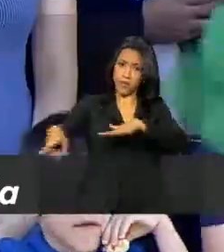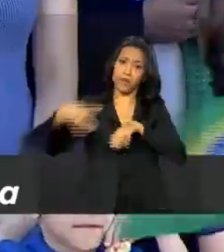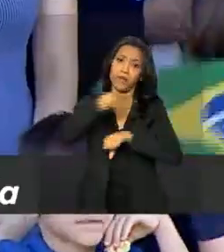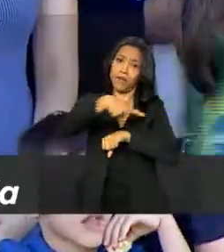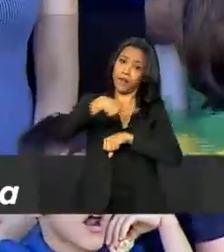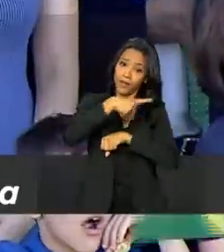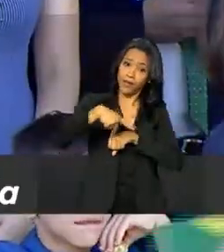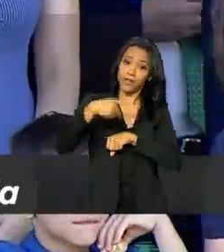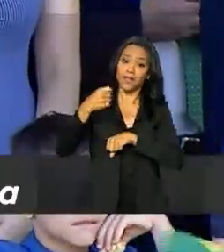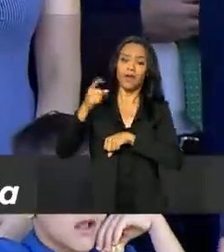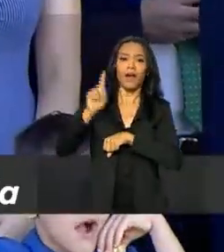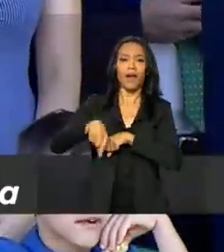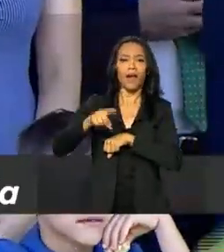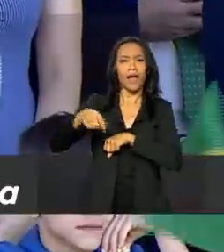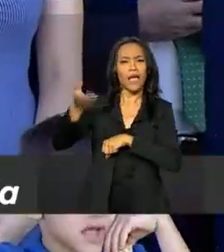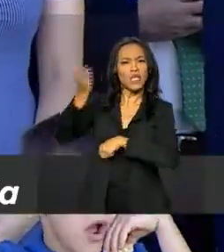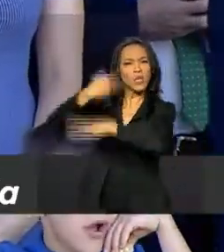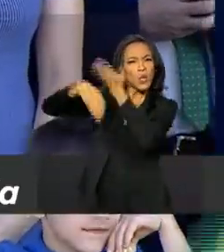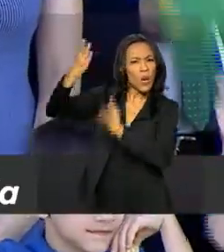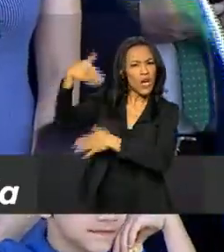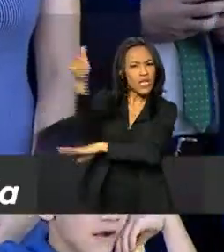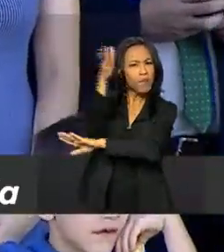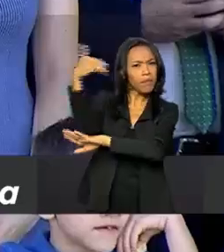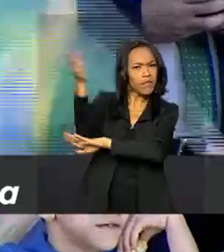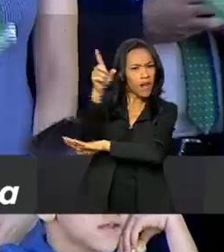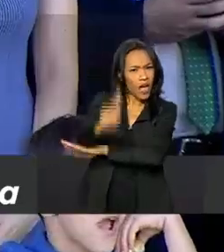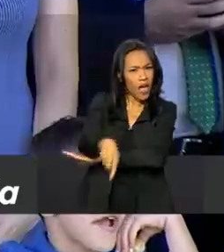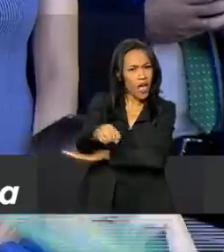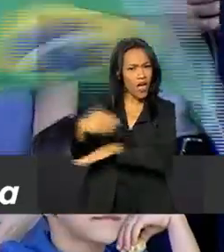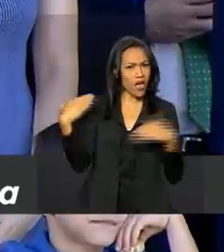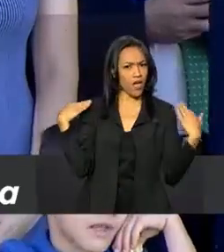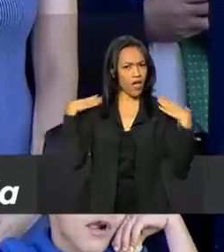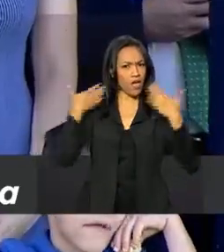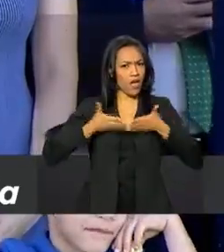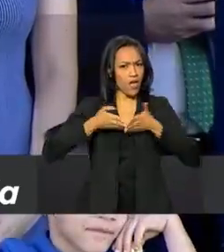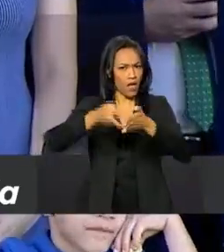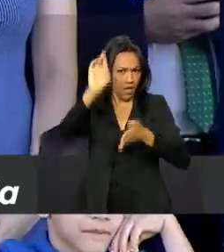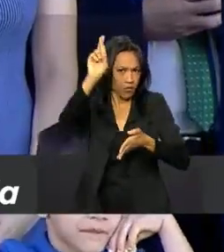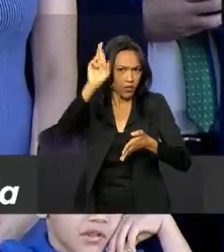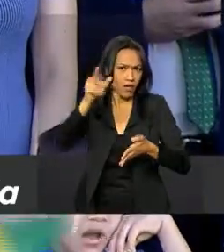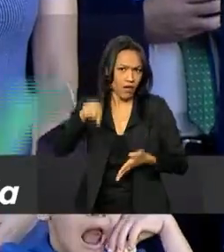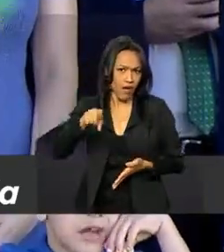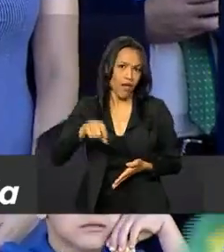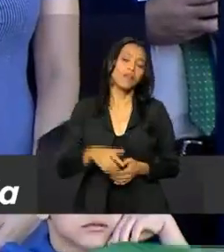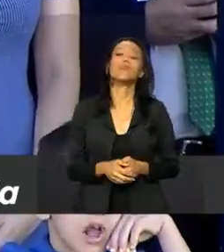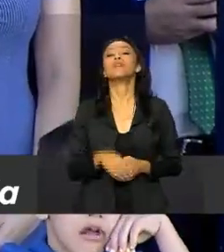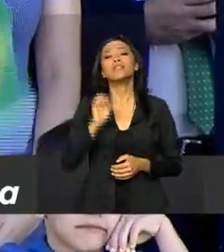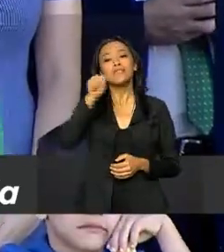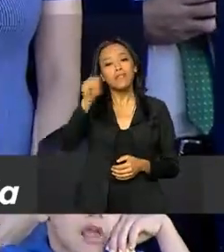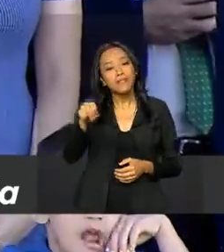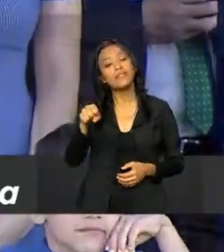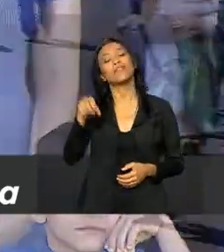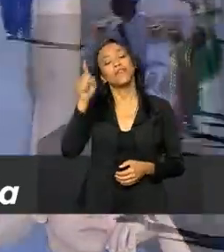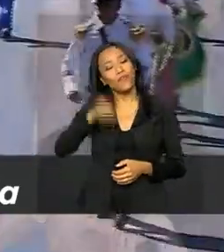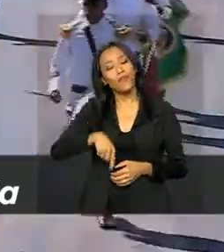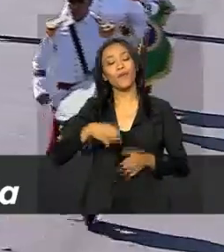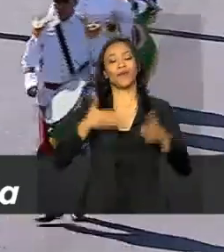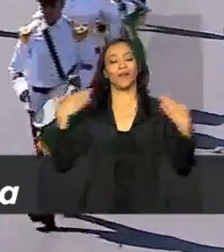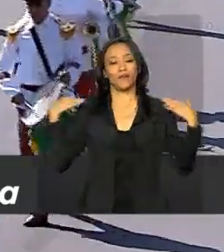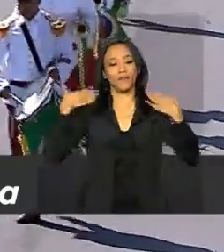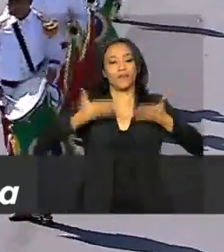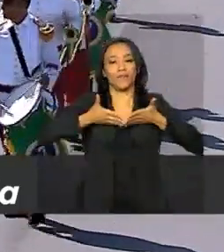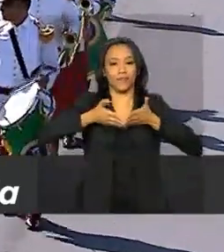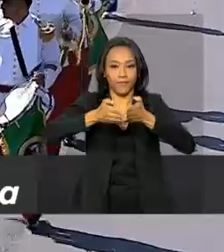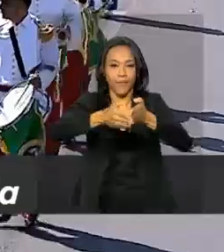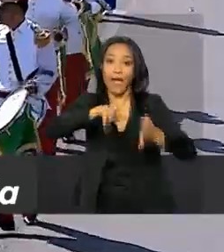a substituição da bandeira, não foi a Marinha? Isso mesmo. Comandou? Isso mesmo, Renata. A Marinha foi a coordenadora da cerimônia